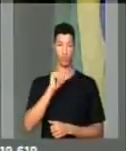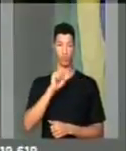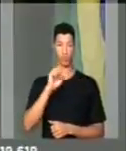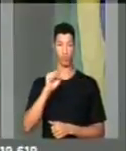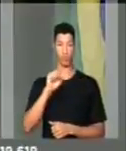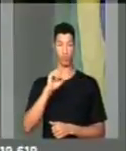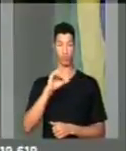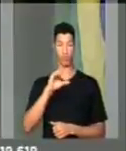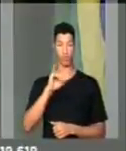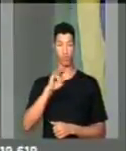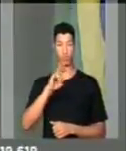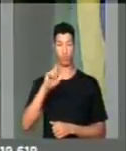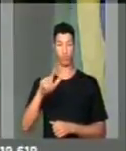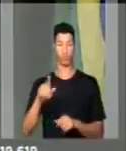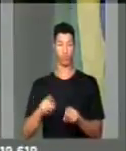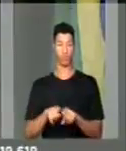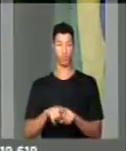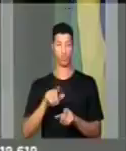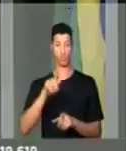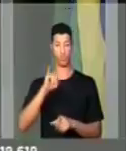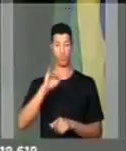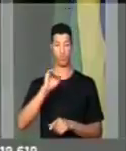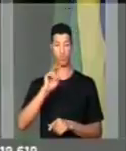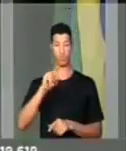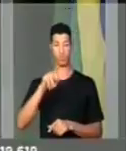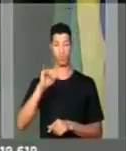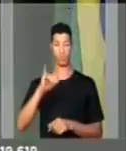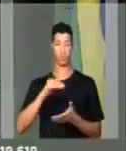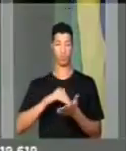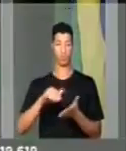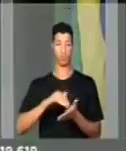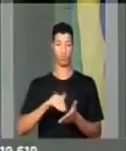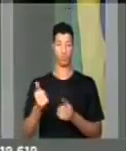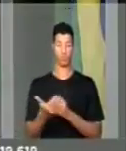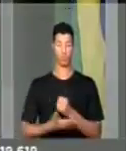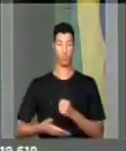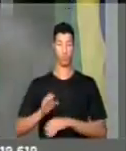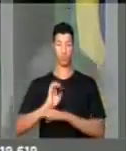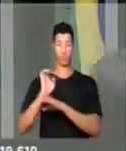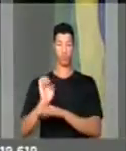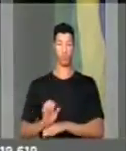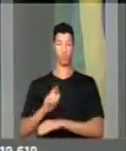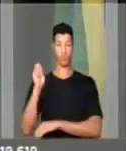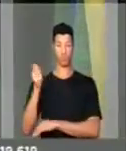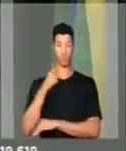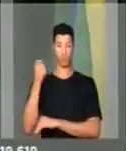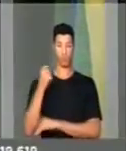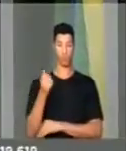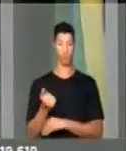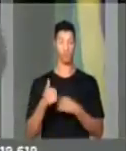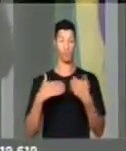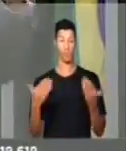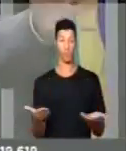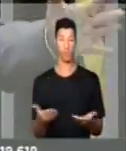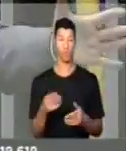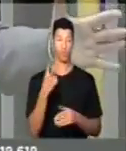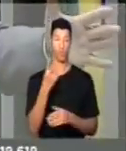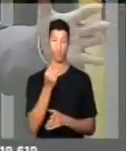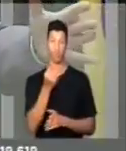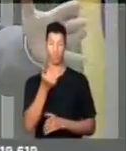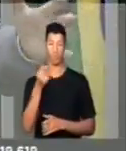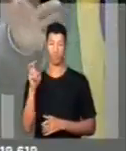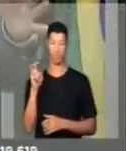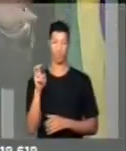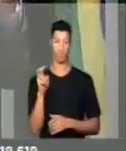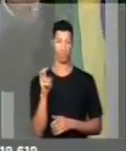Márcio Bialchi, e também do Giovanni Feltz, nosso secretário da Fazenda do Estado do Rio Grande do Sul. Em